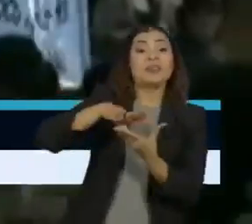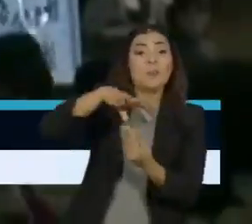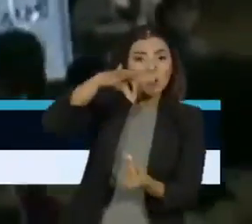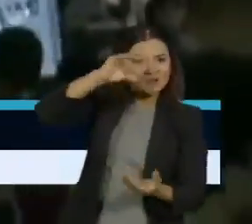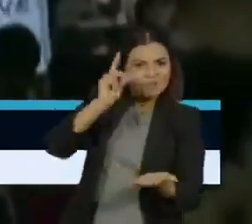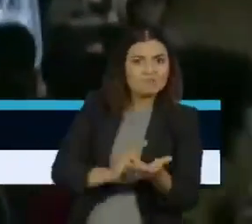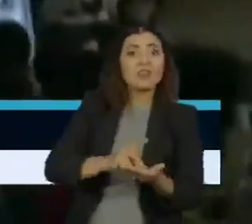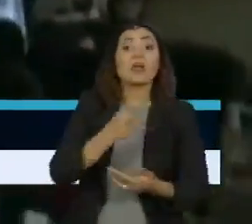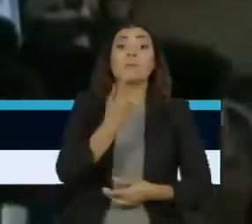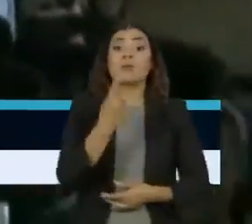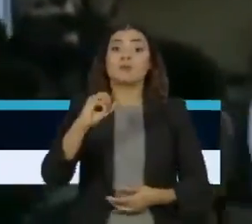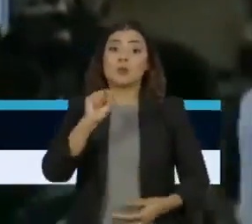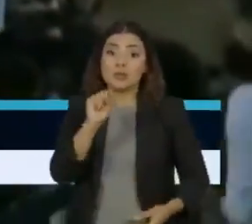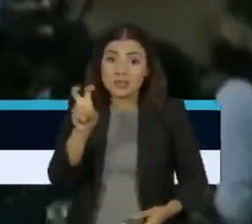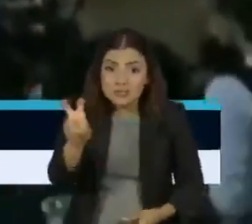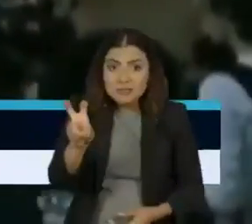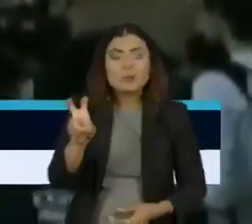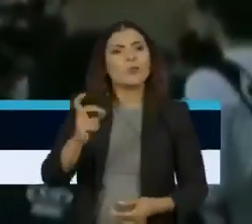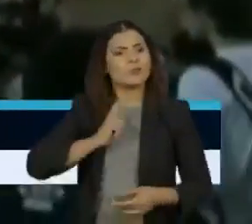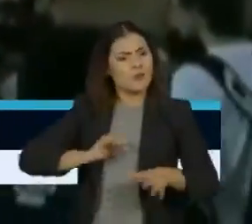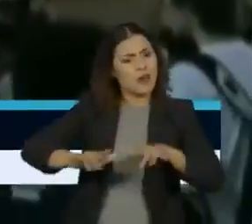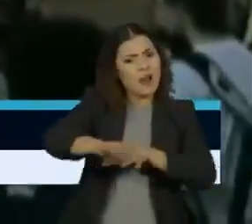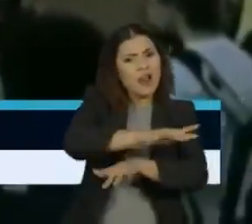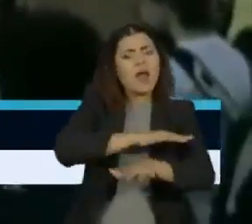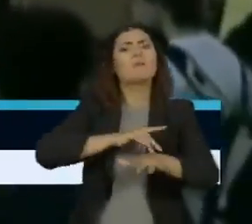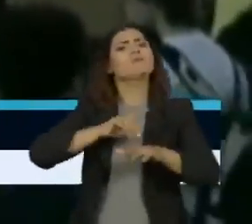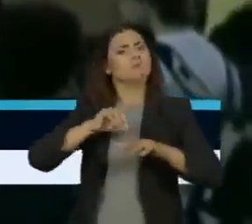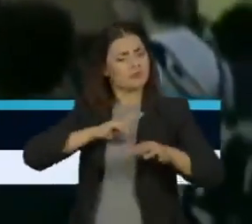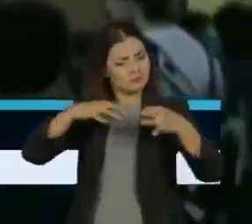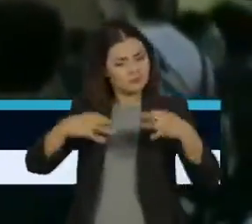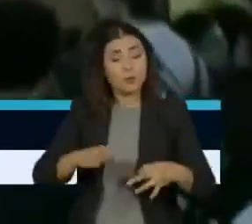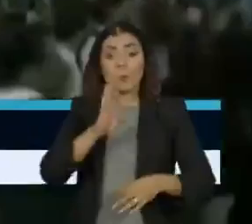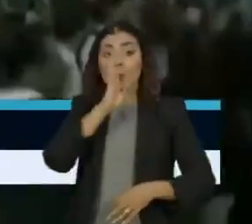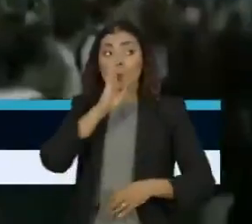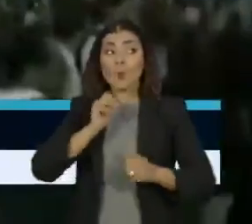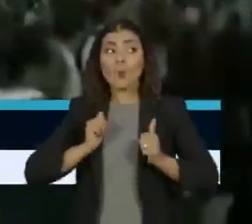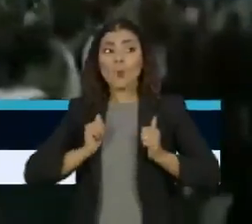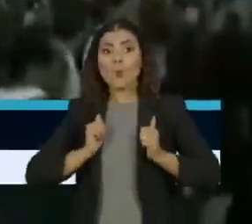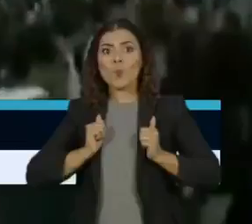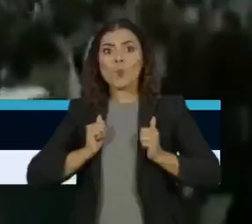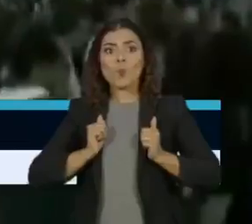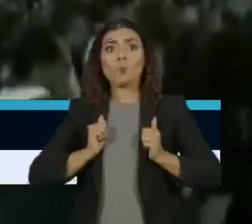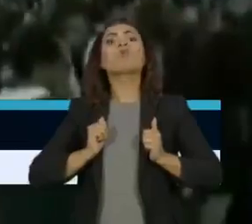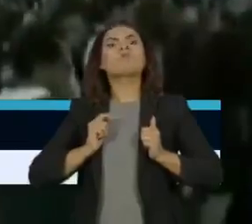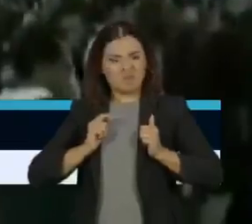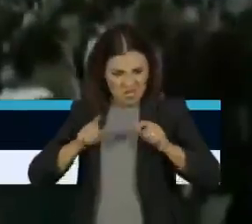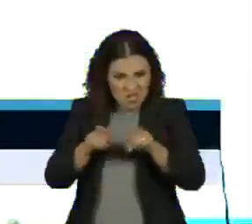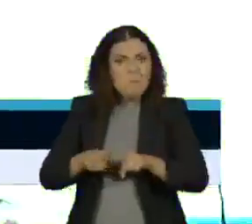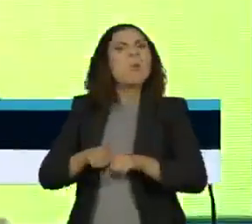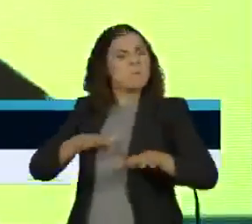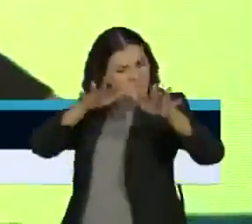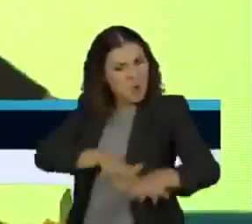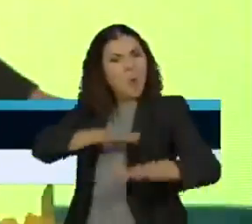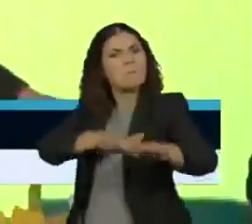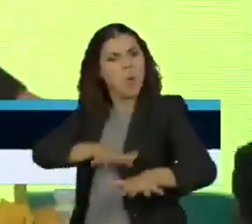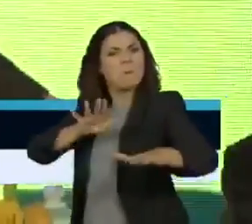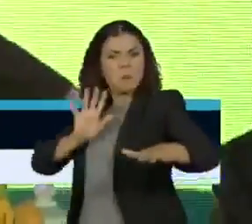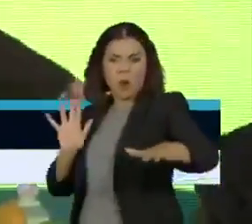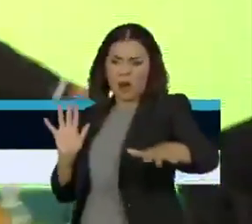85 estava mais em silêncio, mais recuada, ela também alcança a rua.